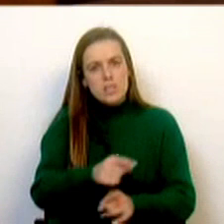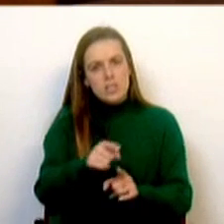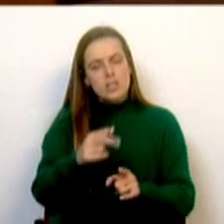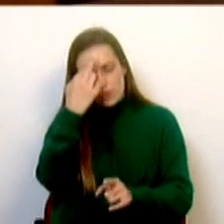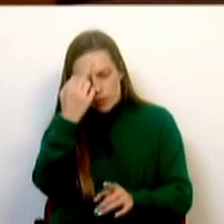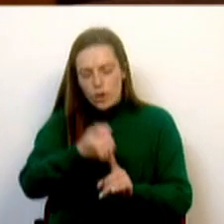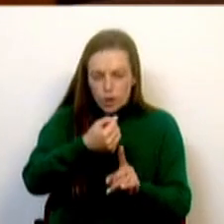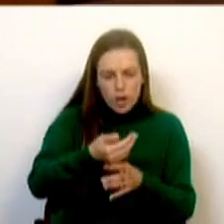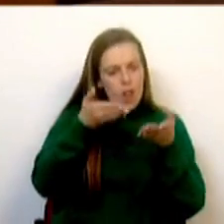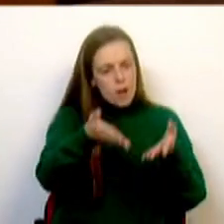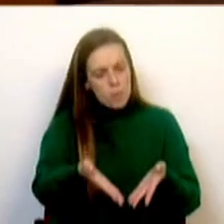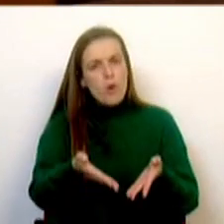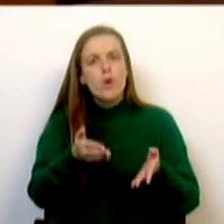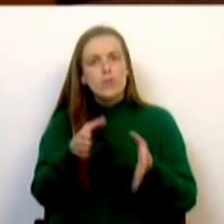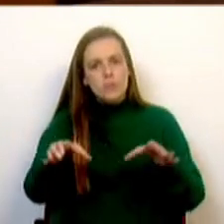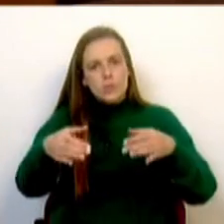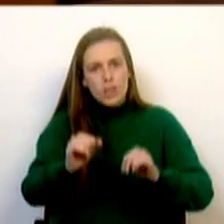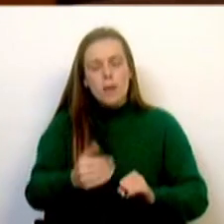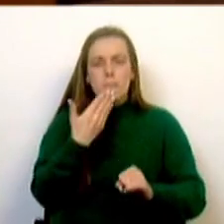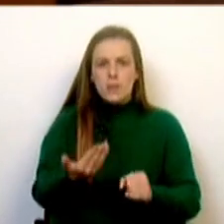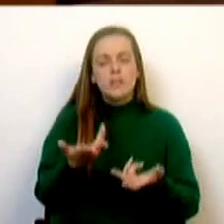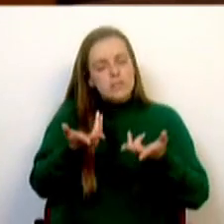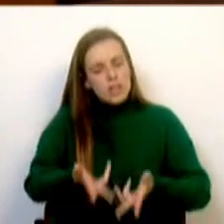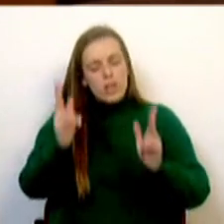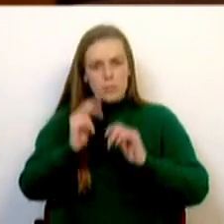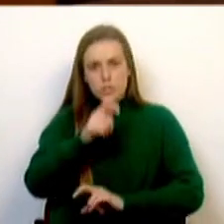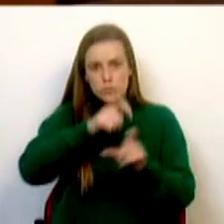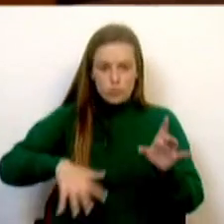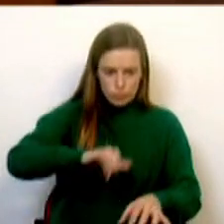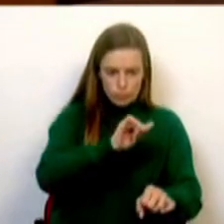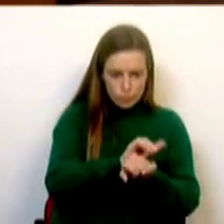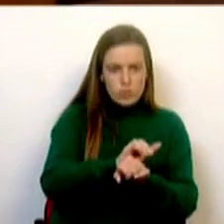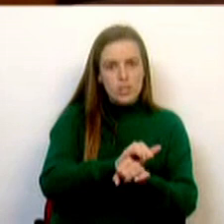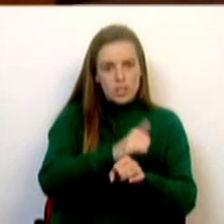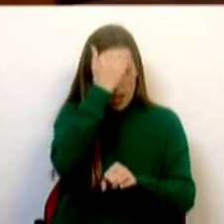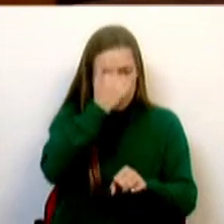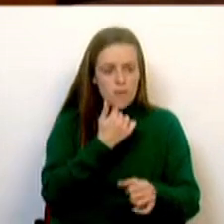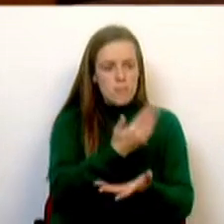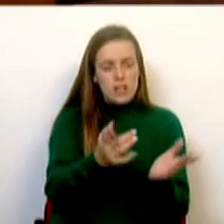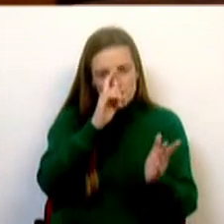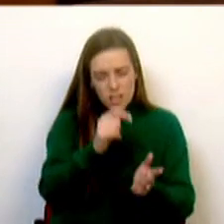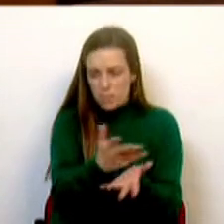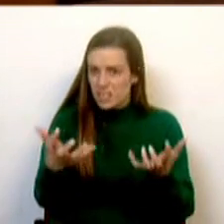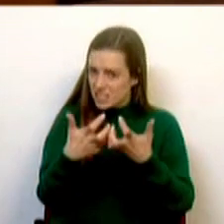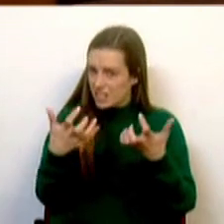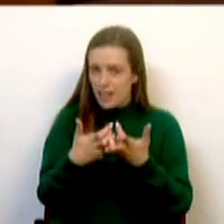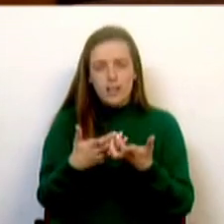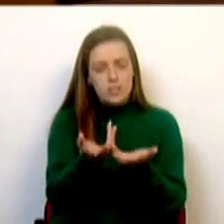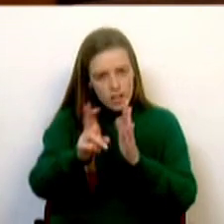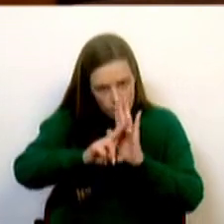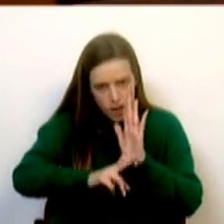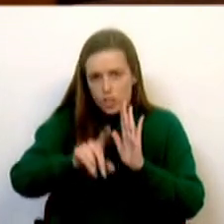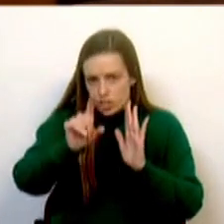tem feito para apelar à moderação, pedindo a libertação de todos os reféns do Hamas e lembrando que até as guerras têm